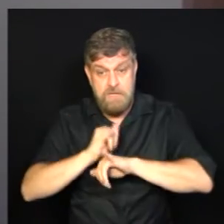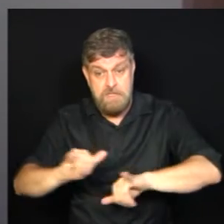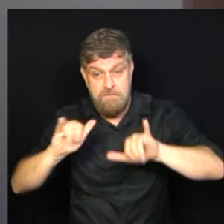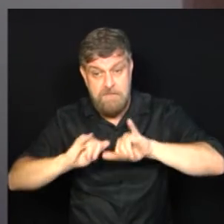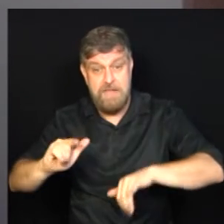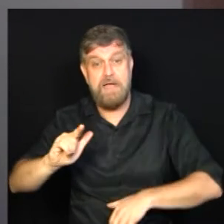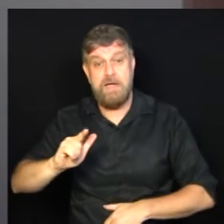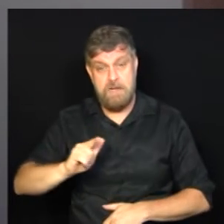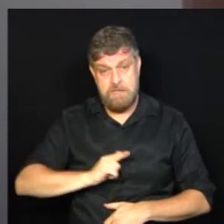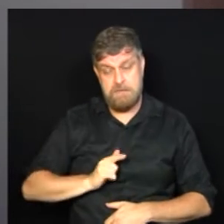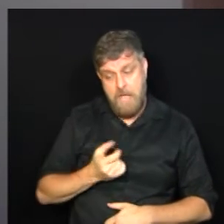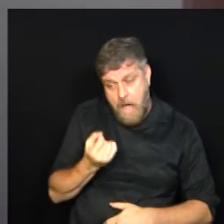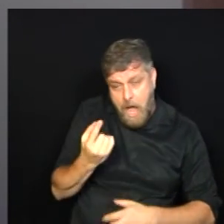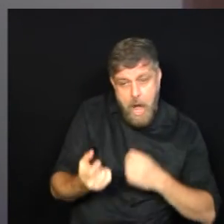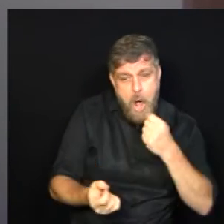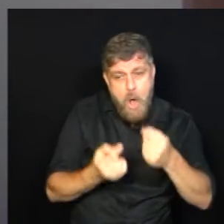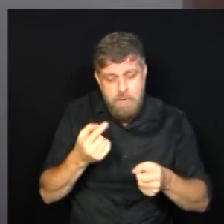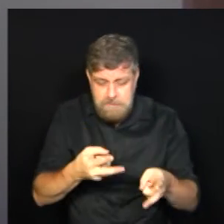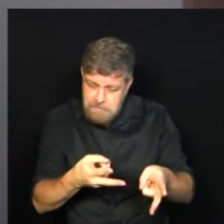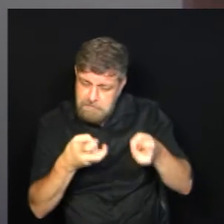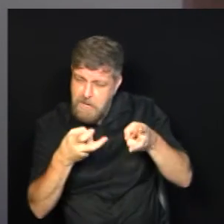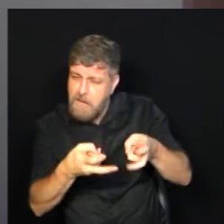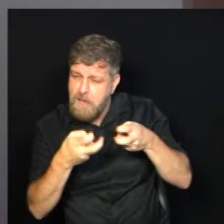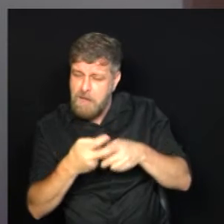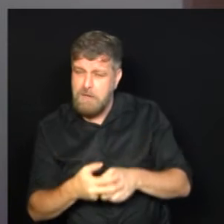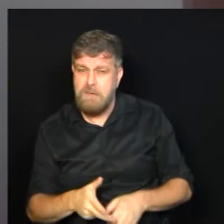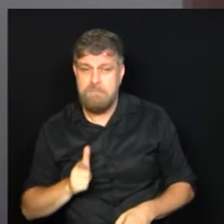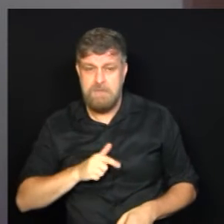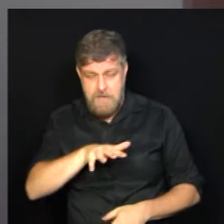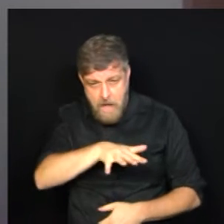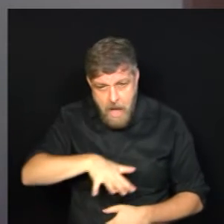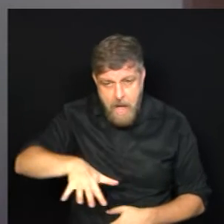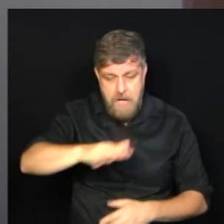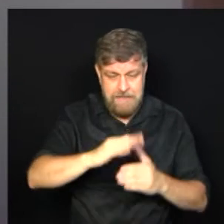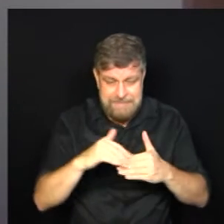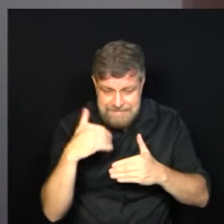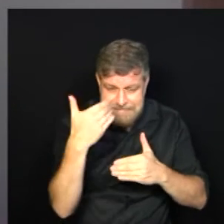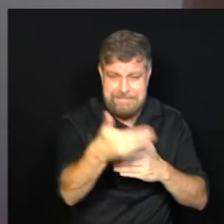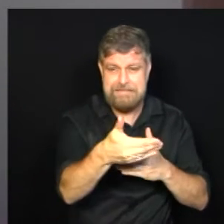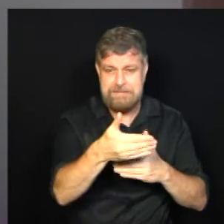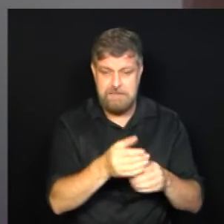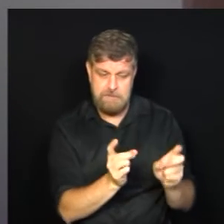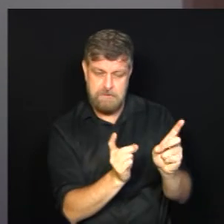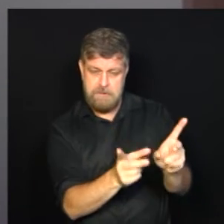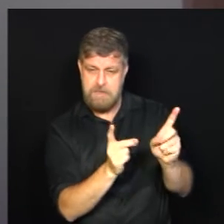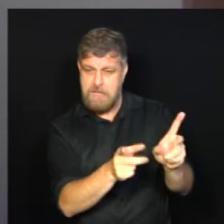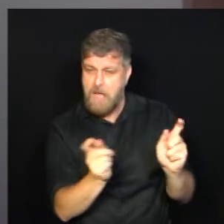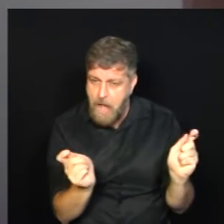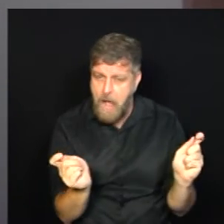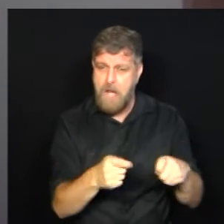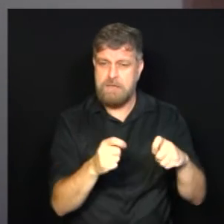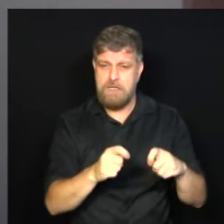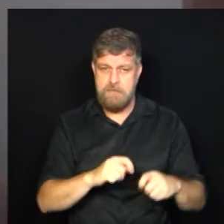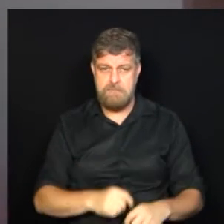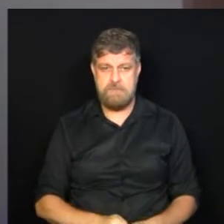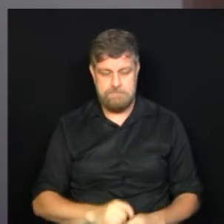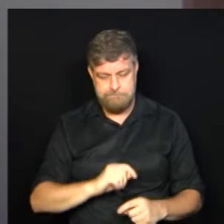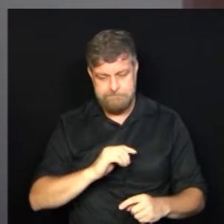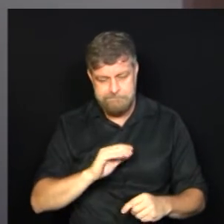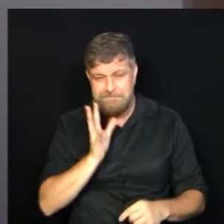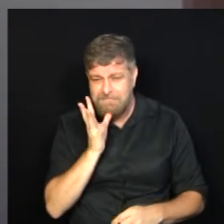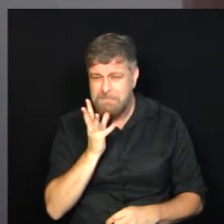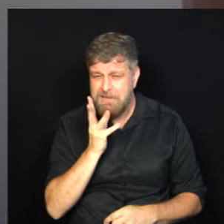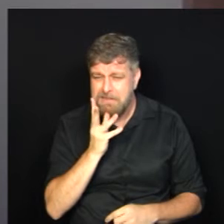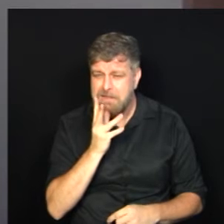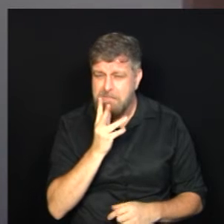aí alguns sinais de que o setor externo pode responder de maneira mais